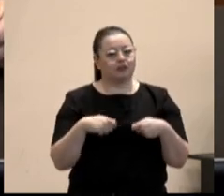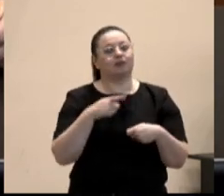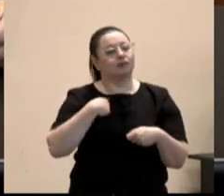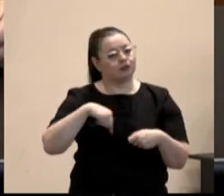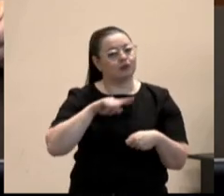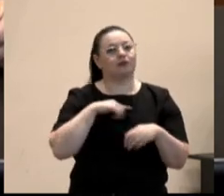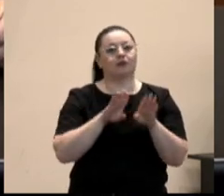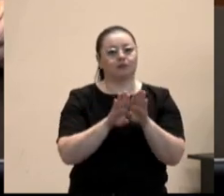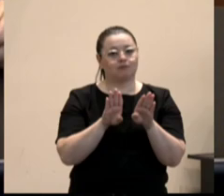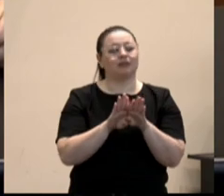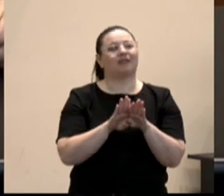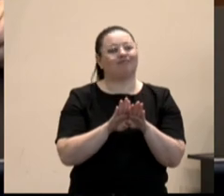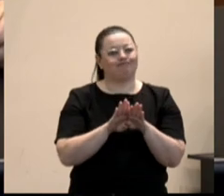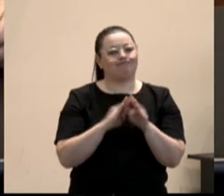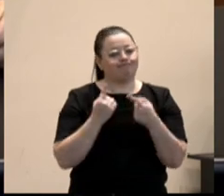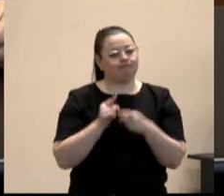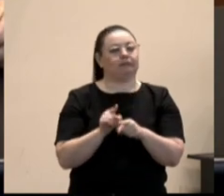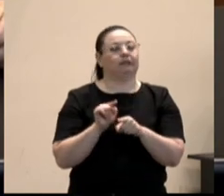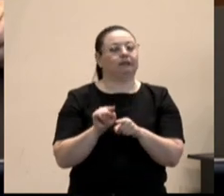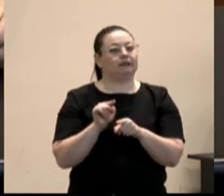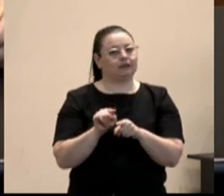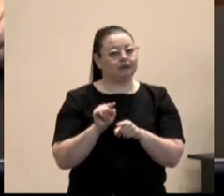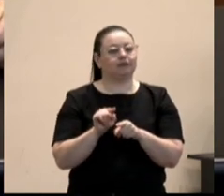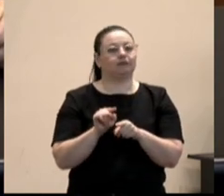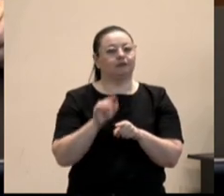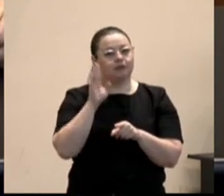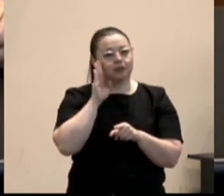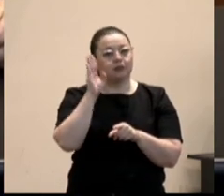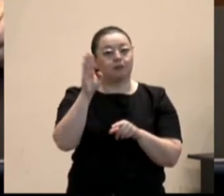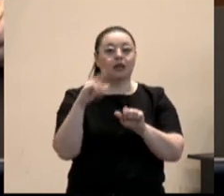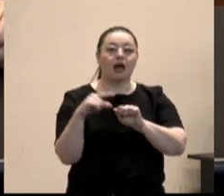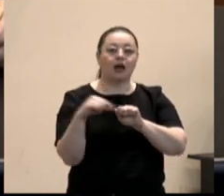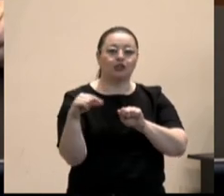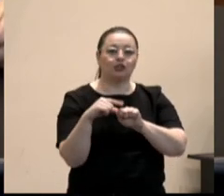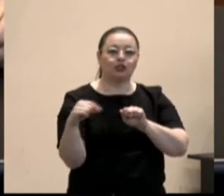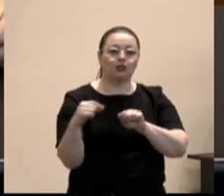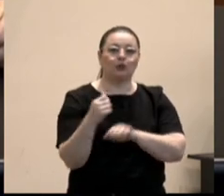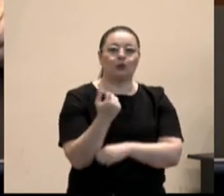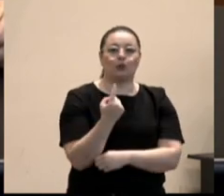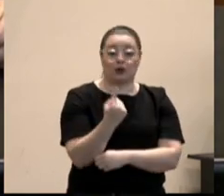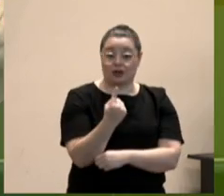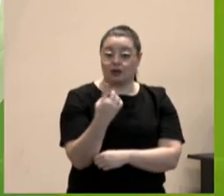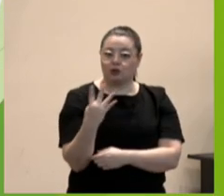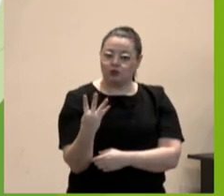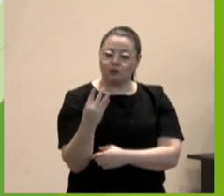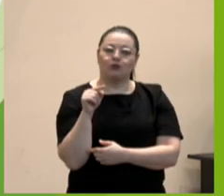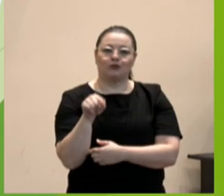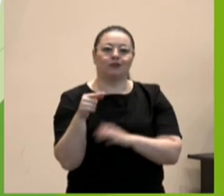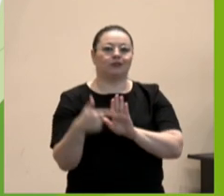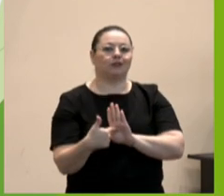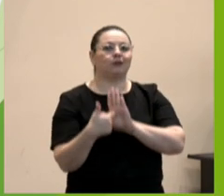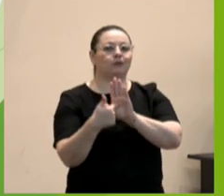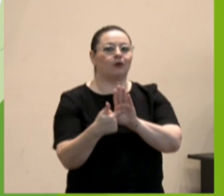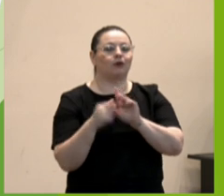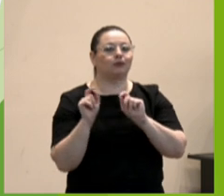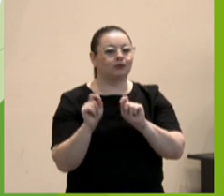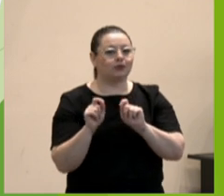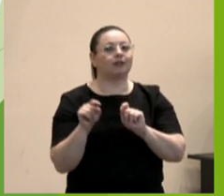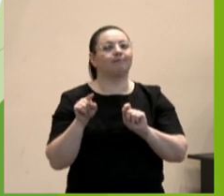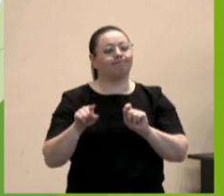fazer uma crítica, em especial aí o artigo 14, em que ele define e é indutor